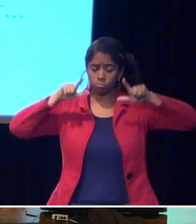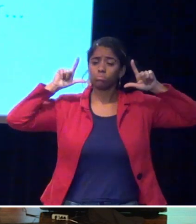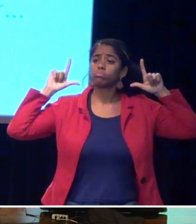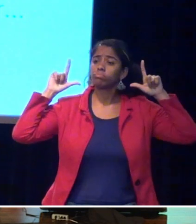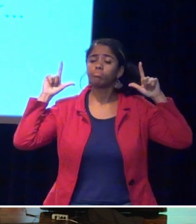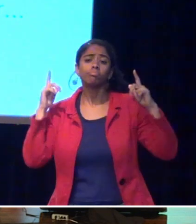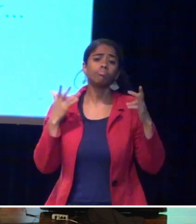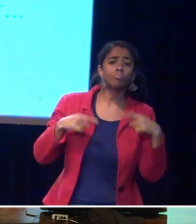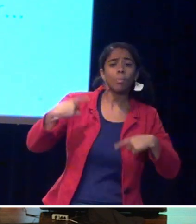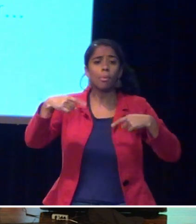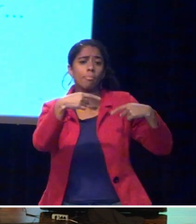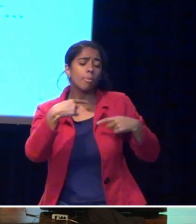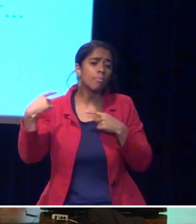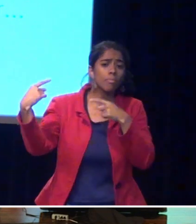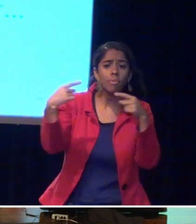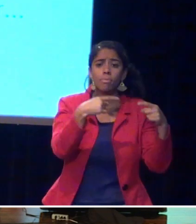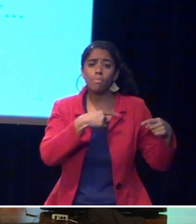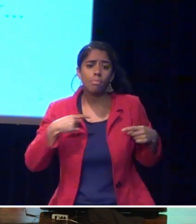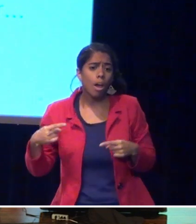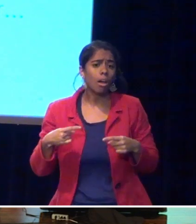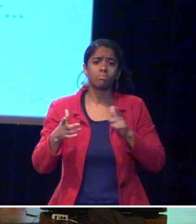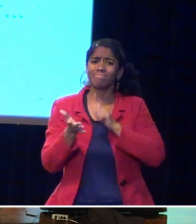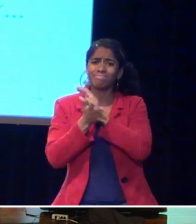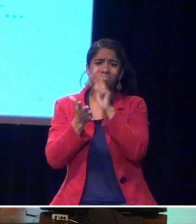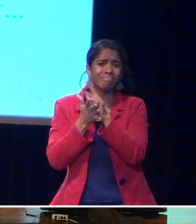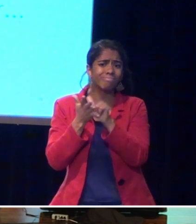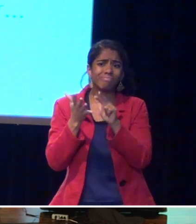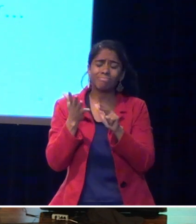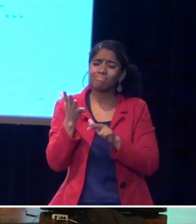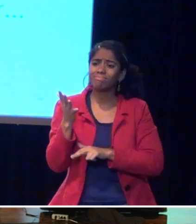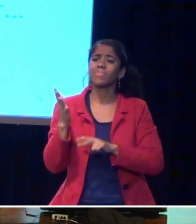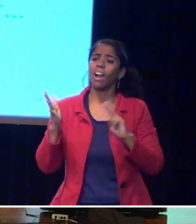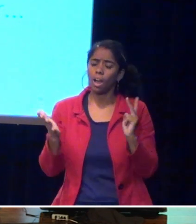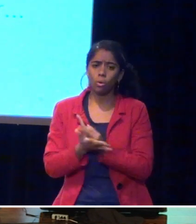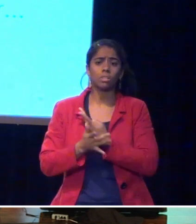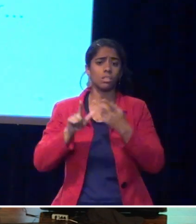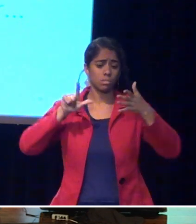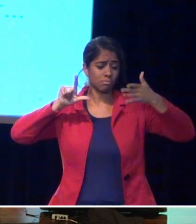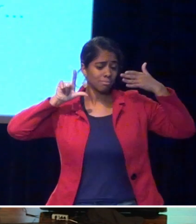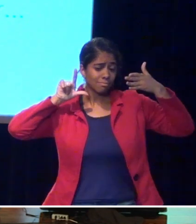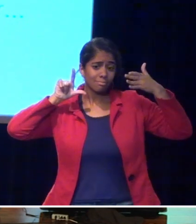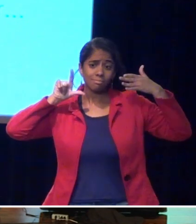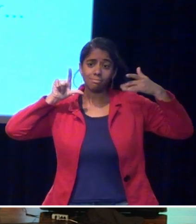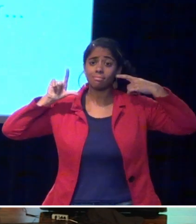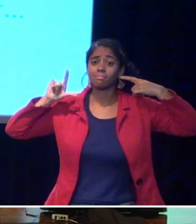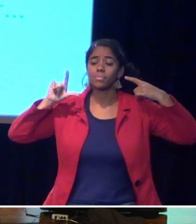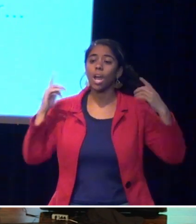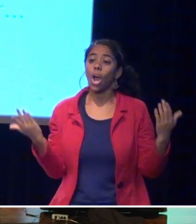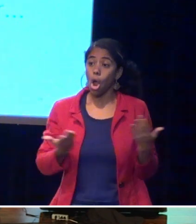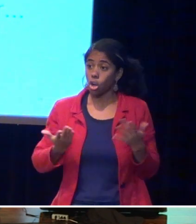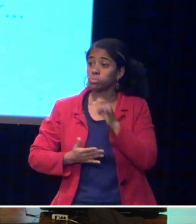Muita gente está sabendo, por exemplo, agora do que esse simpósio está sendo